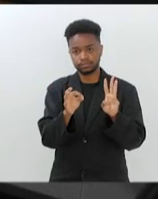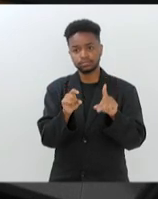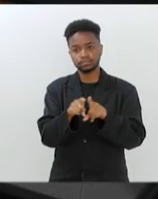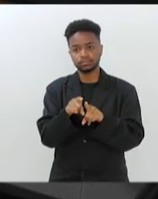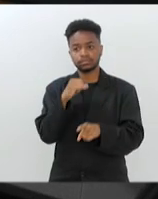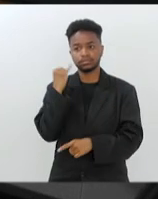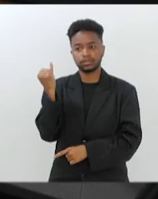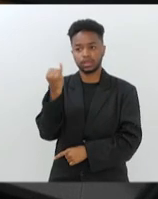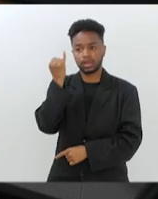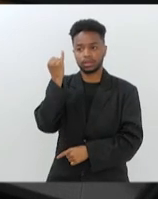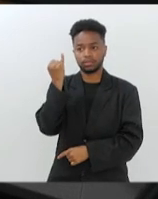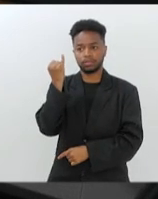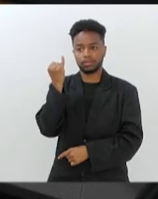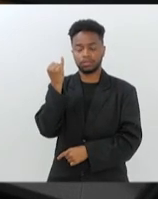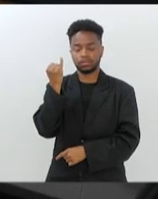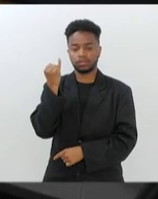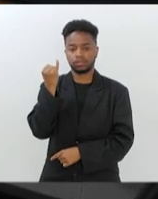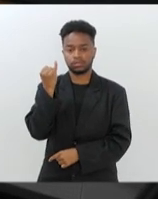importante